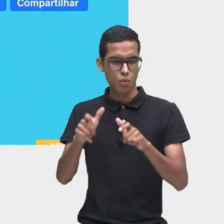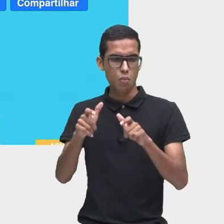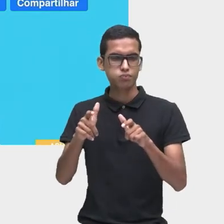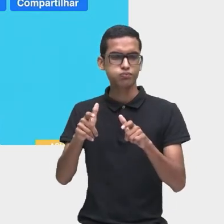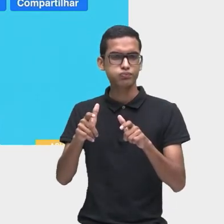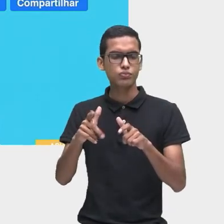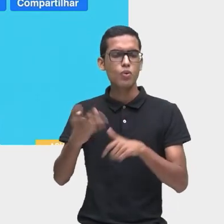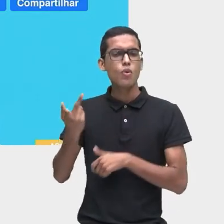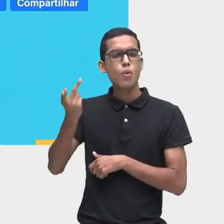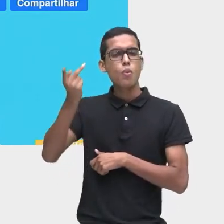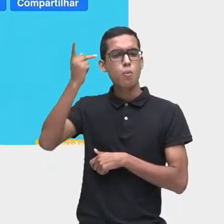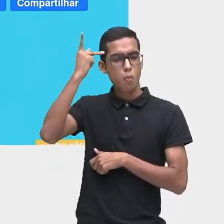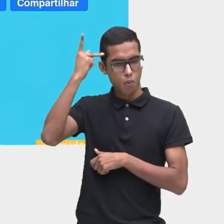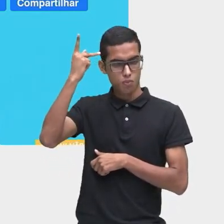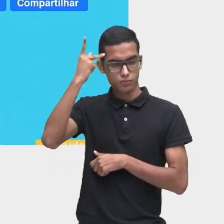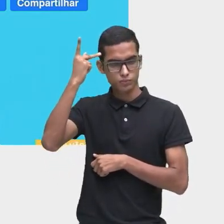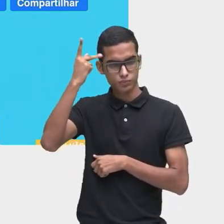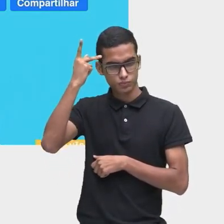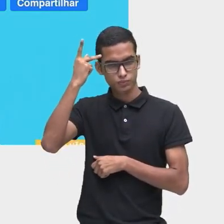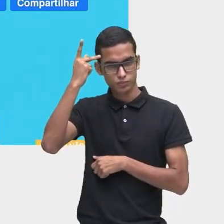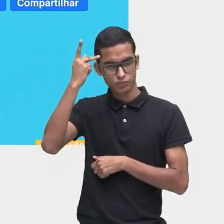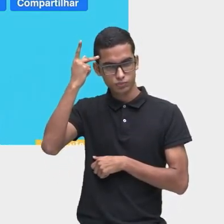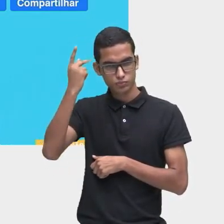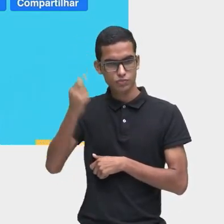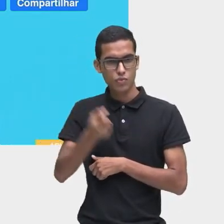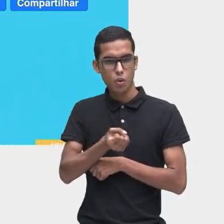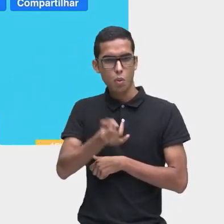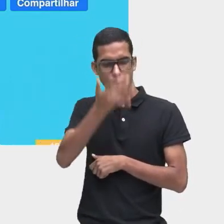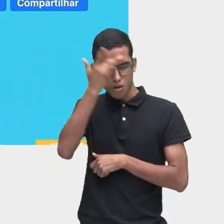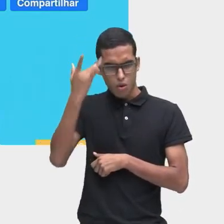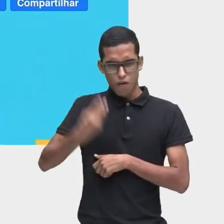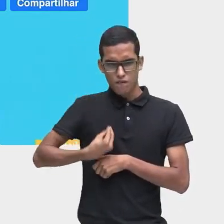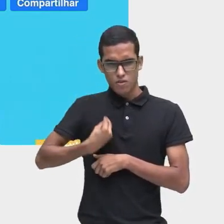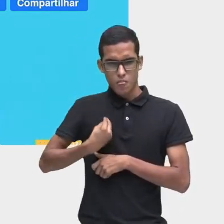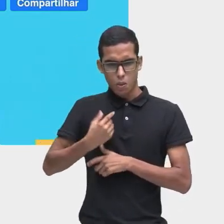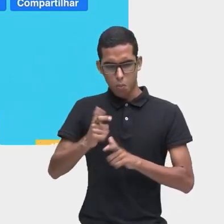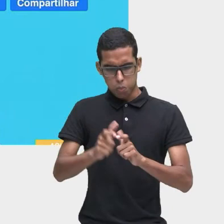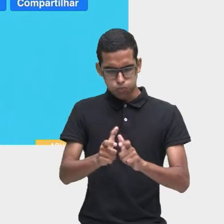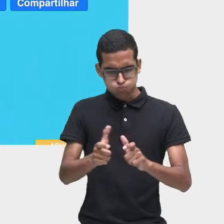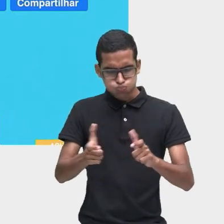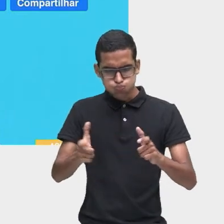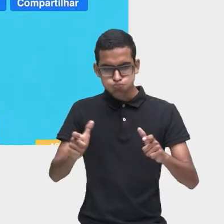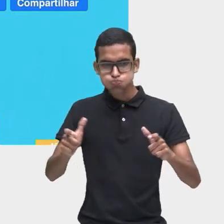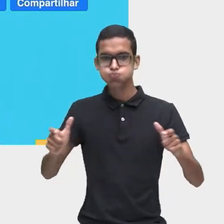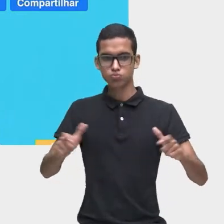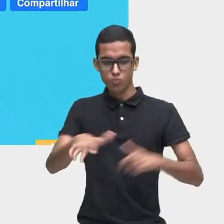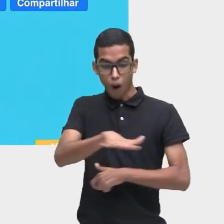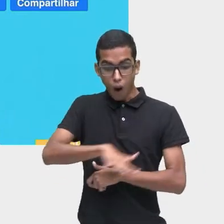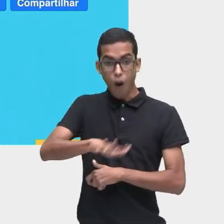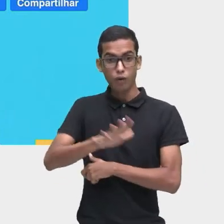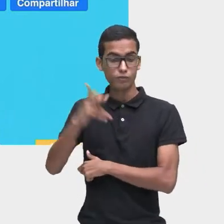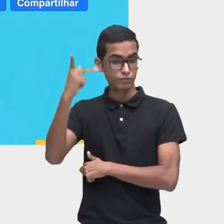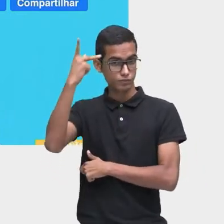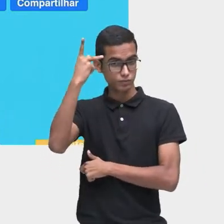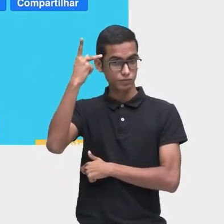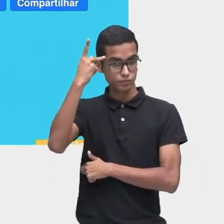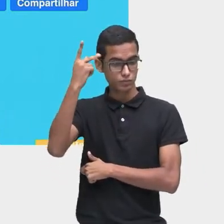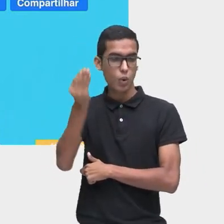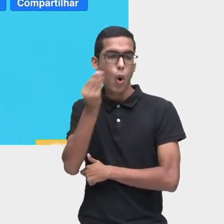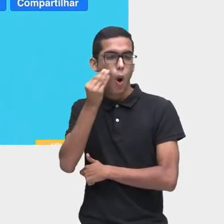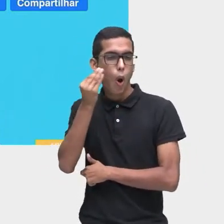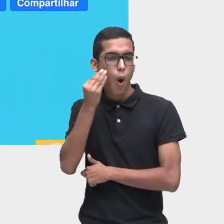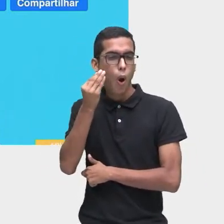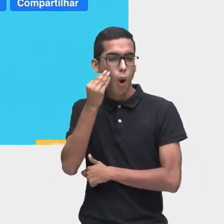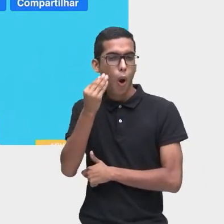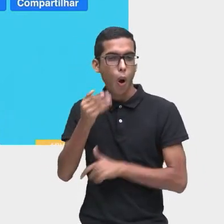vocês terem ideia do grande conglomerado ali da região de São Paulo. Observe a concentração de cidades